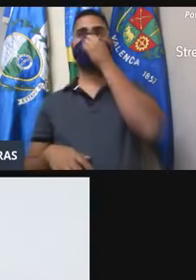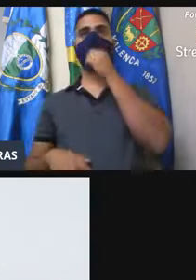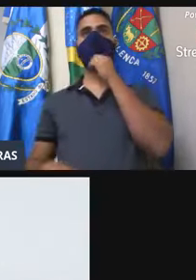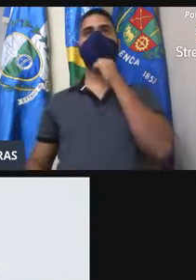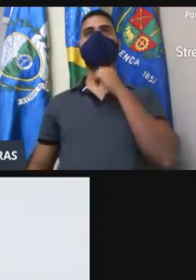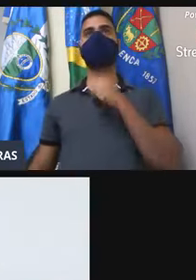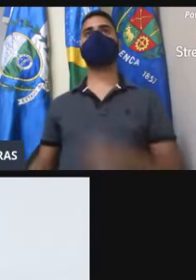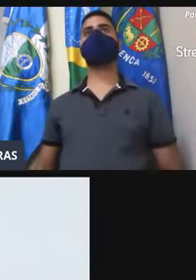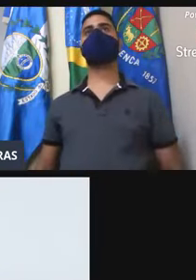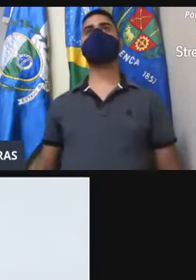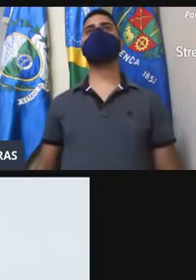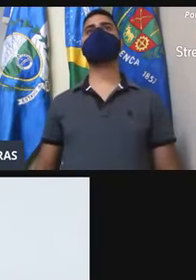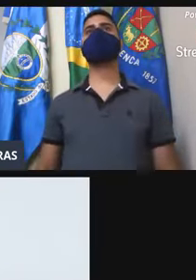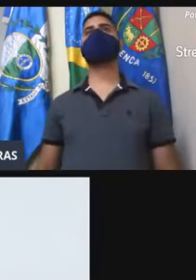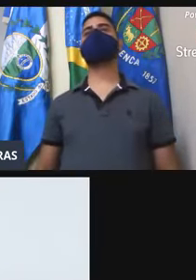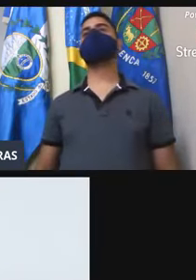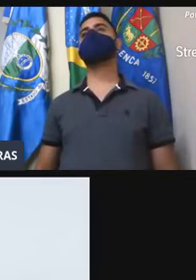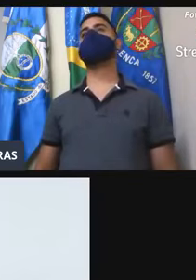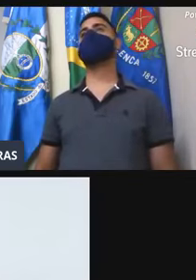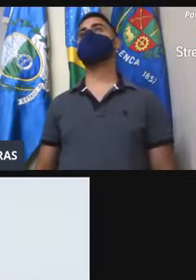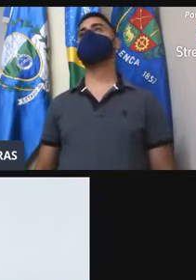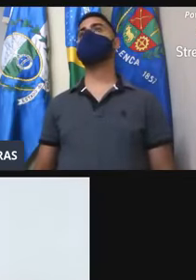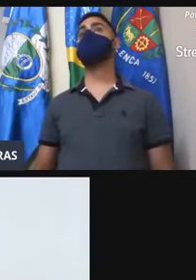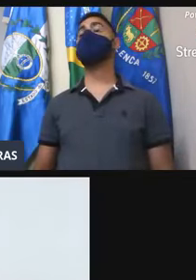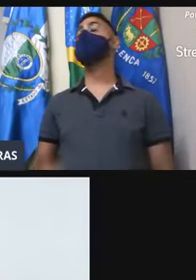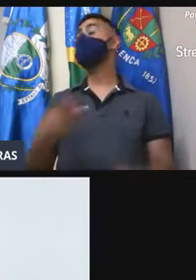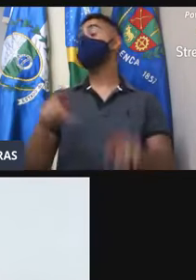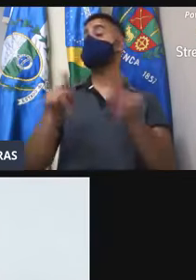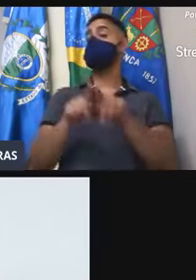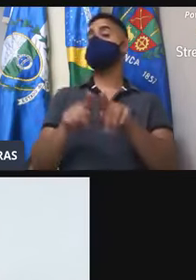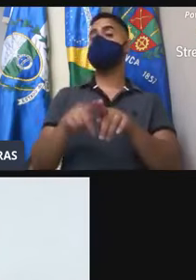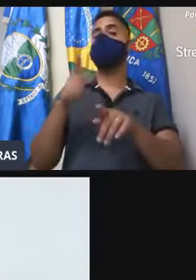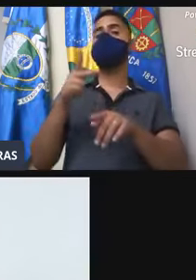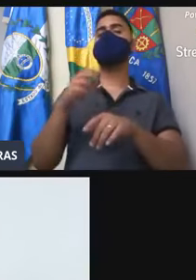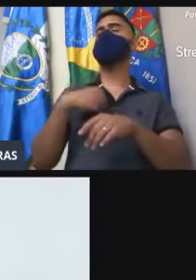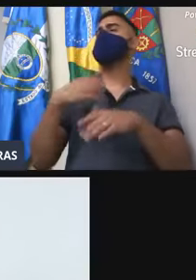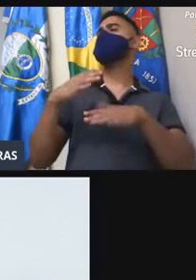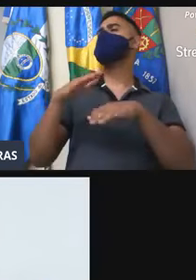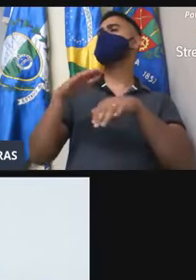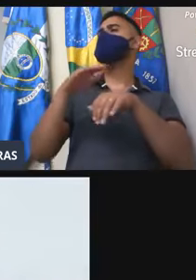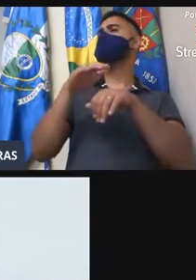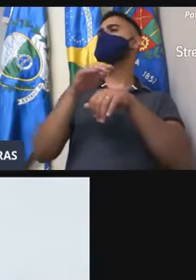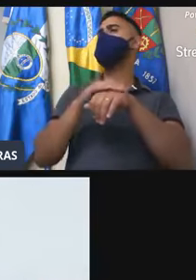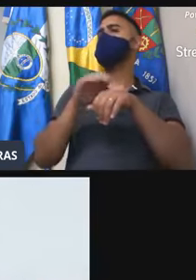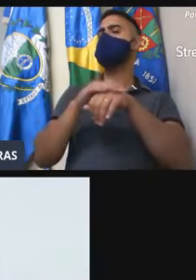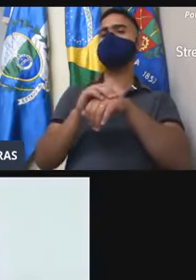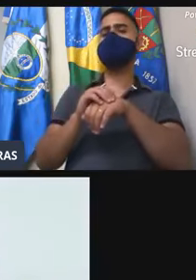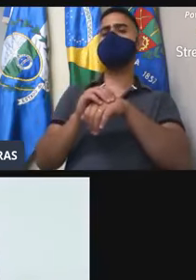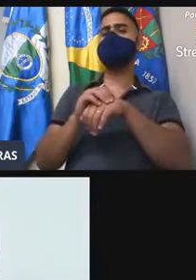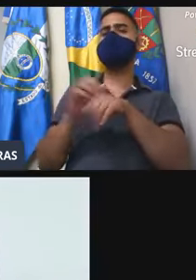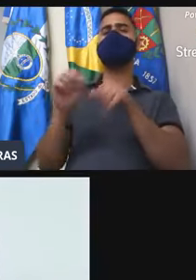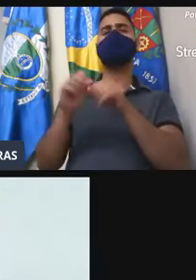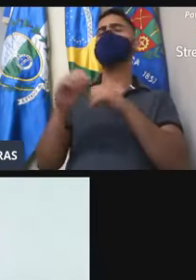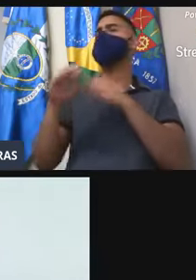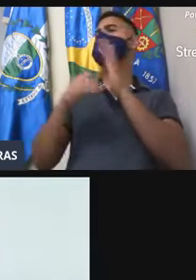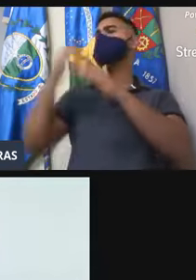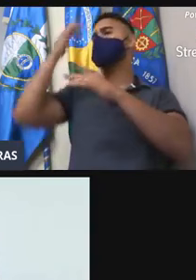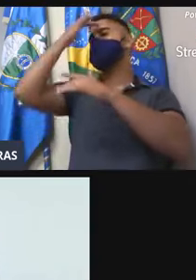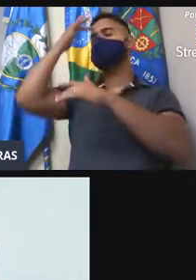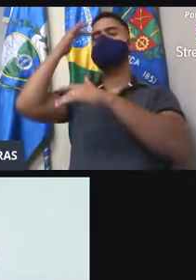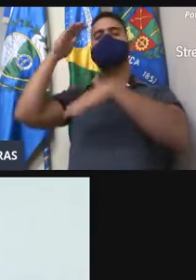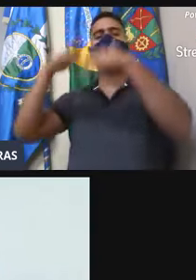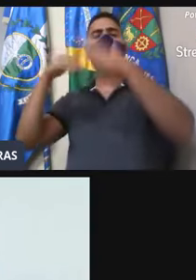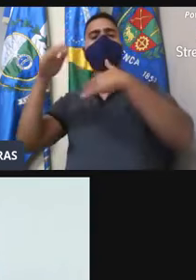Nogueira, o patriota. Só para fazer uma menção também. meu gabinete faz a todos os